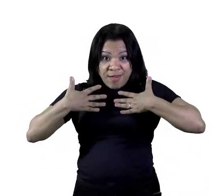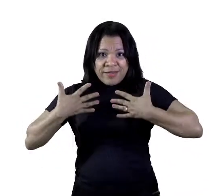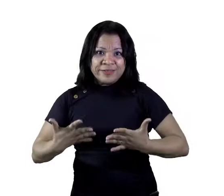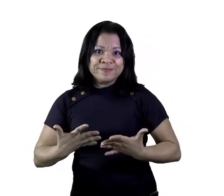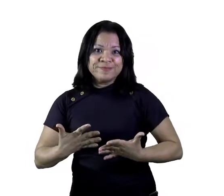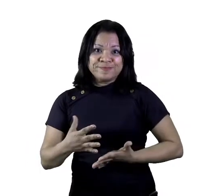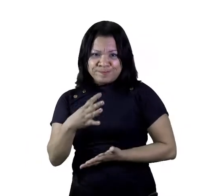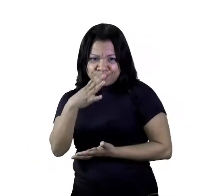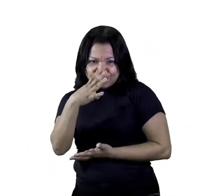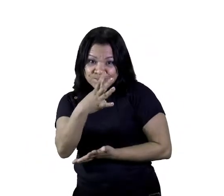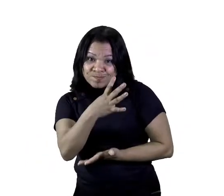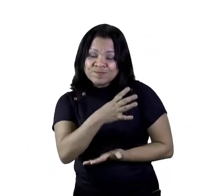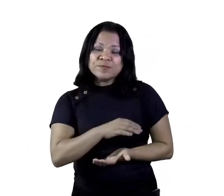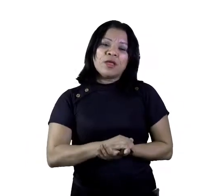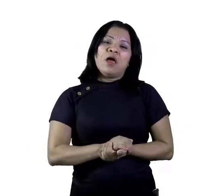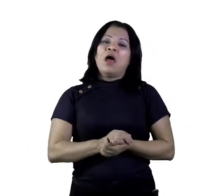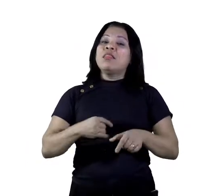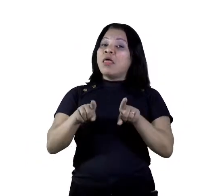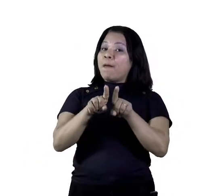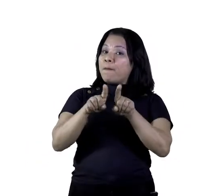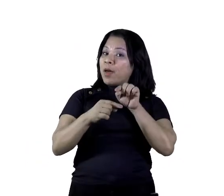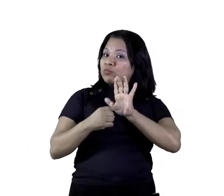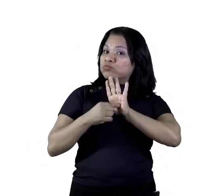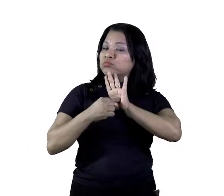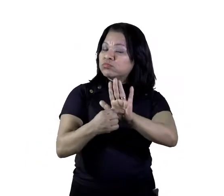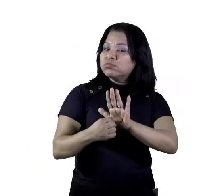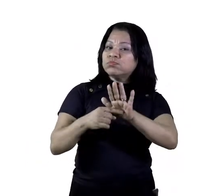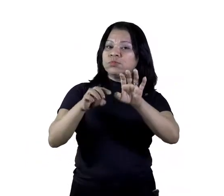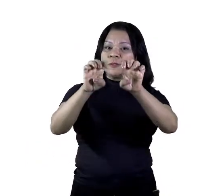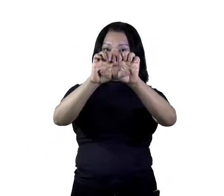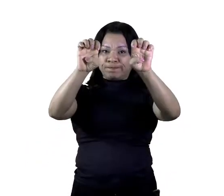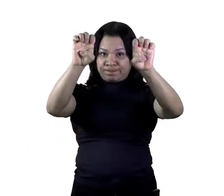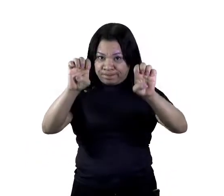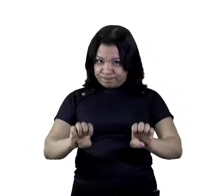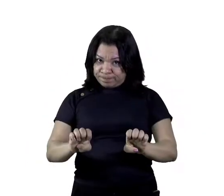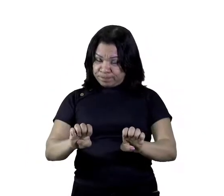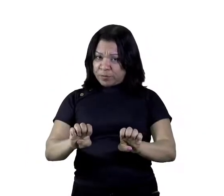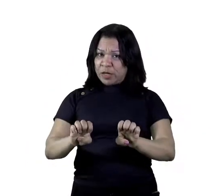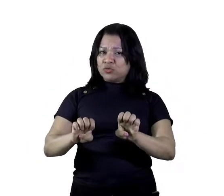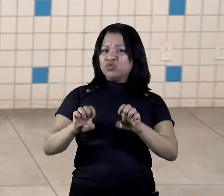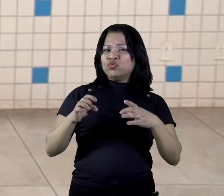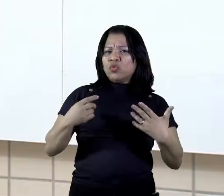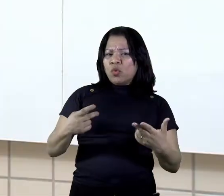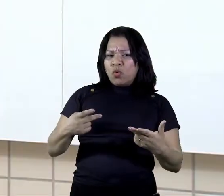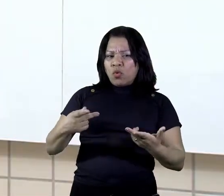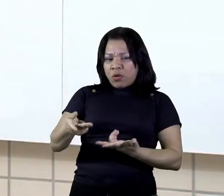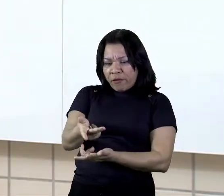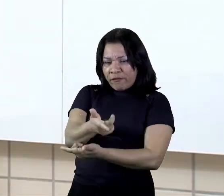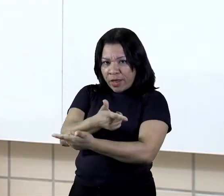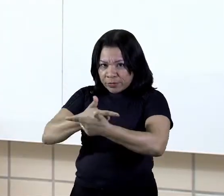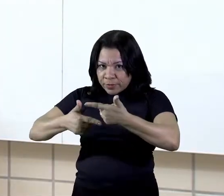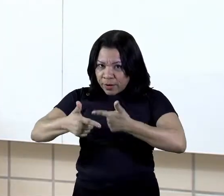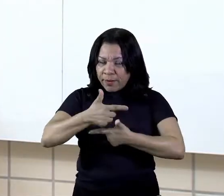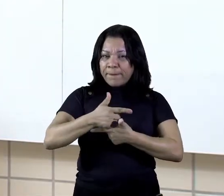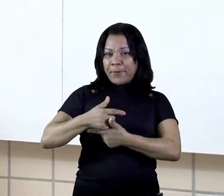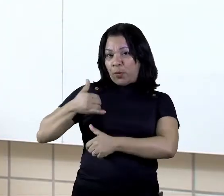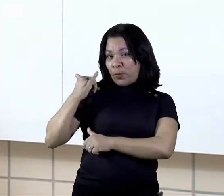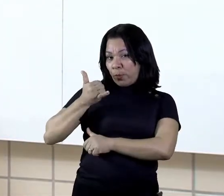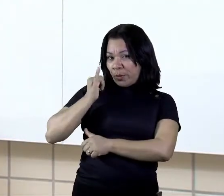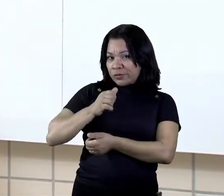eles apresentam uma estrutura e os elementos de uma narrativa. Lembraram aí sobre o